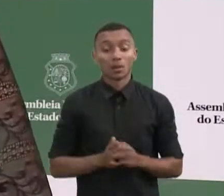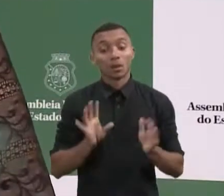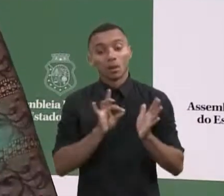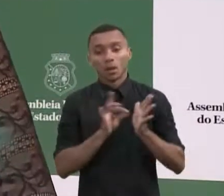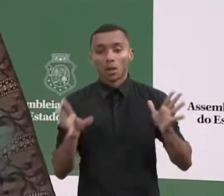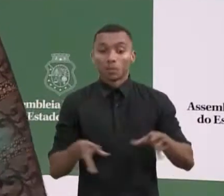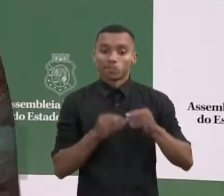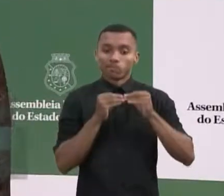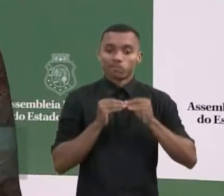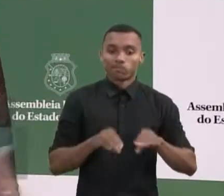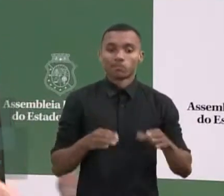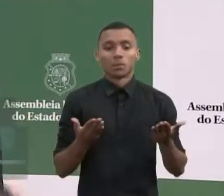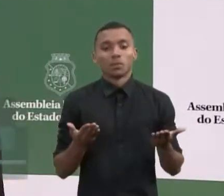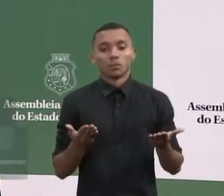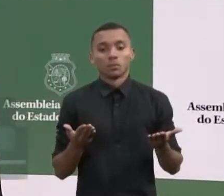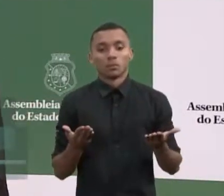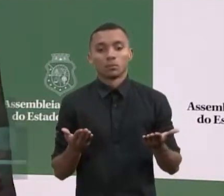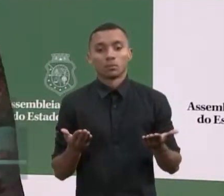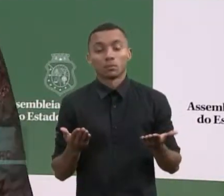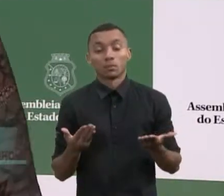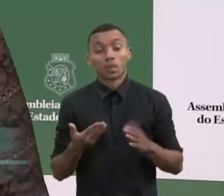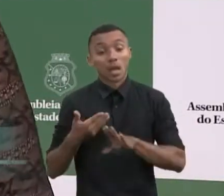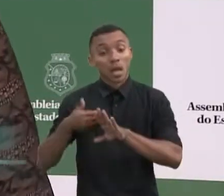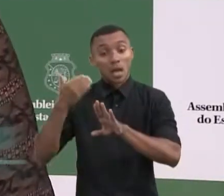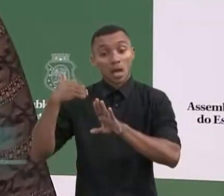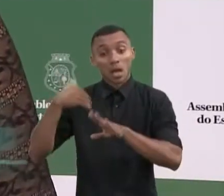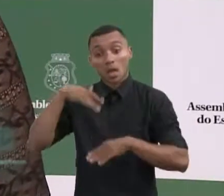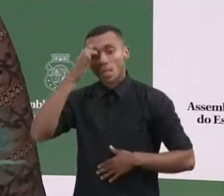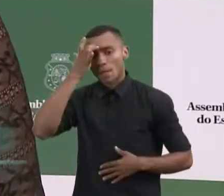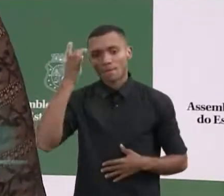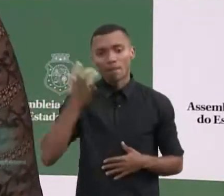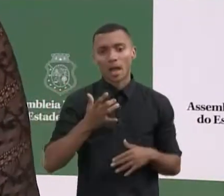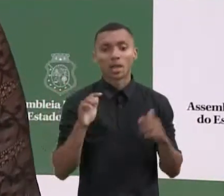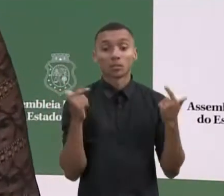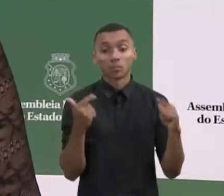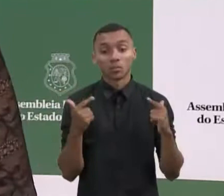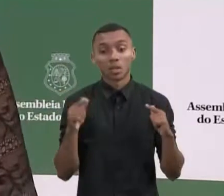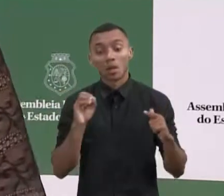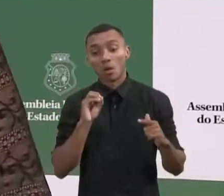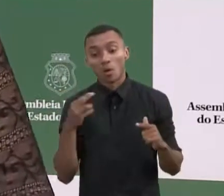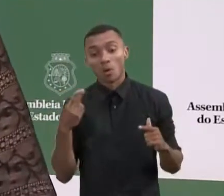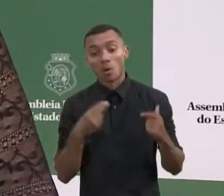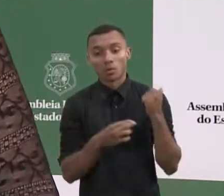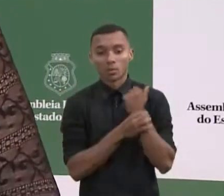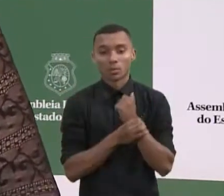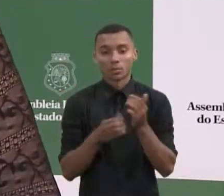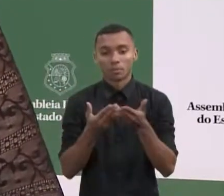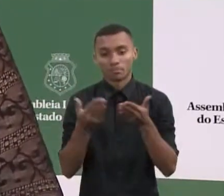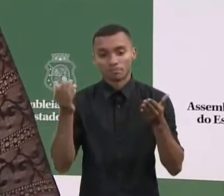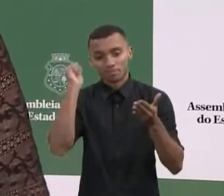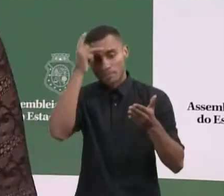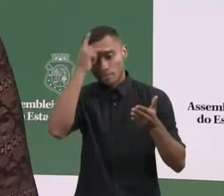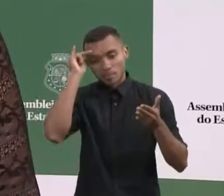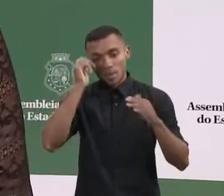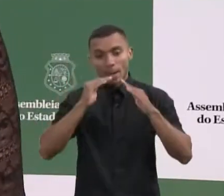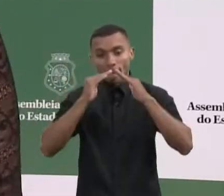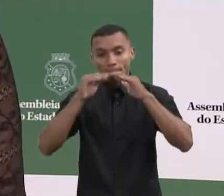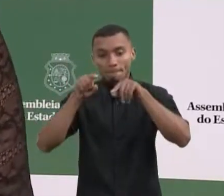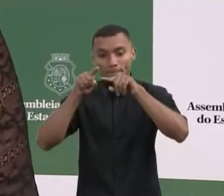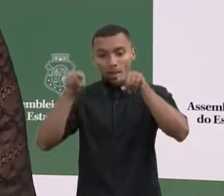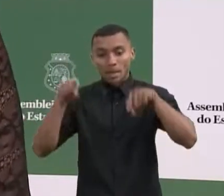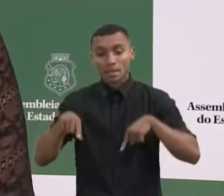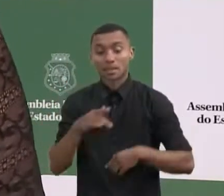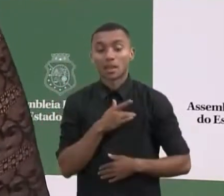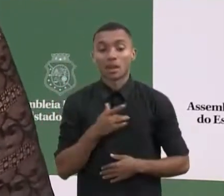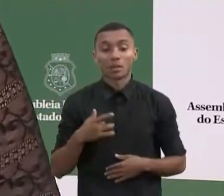prejudicial, porque uma coisa que já não tinha muita facilidade, né, e nem muita segurança aos usuários de plano de saúde, agora consegue